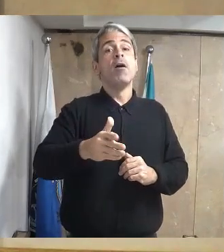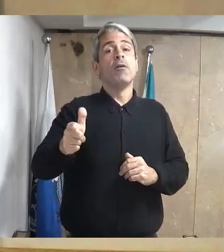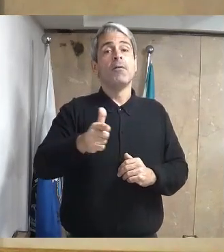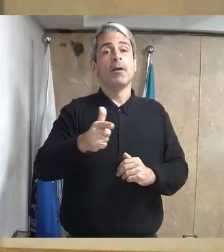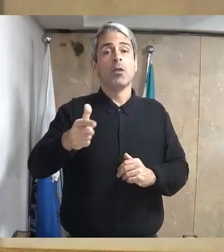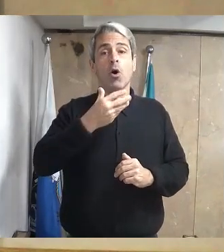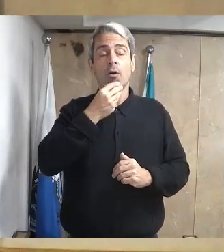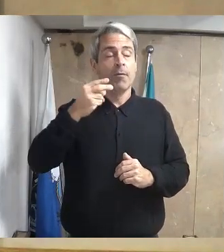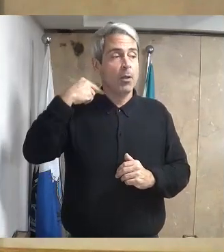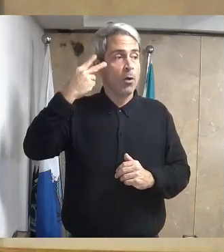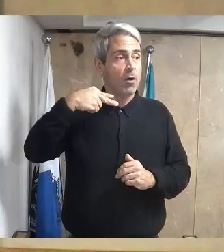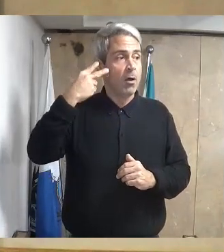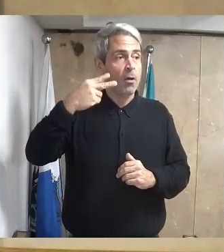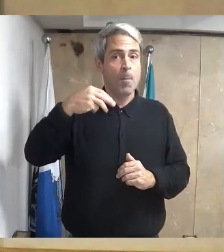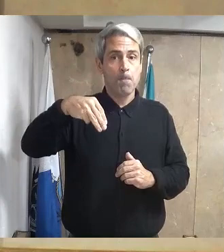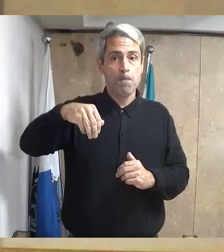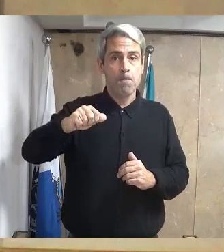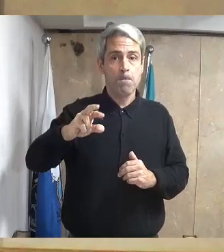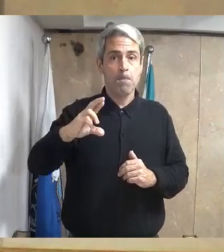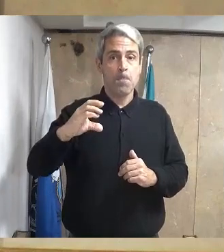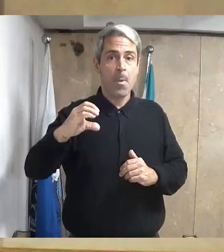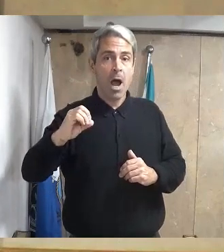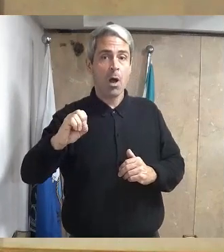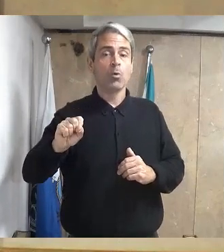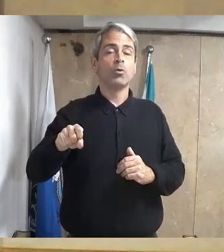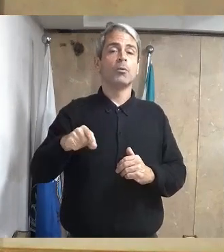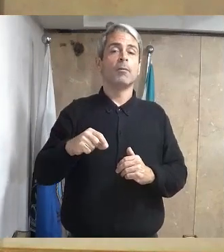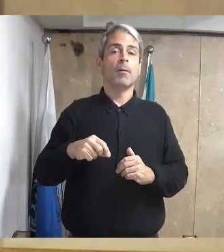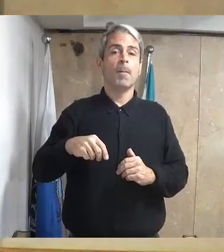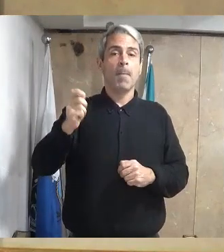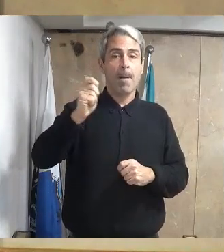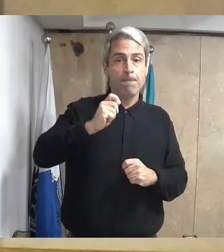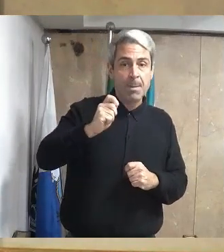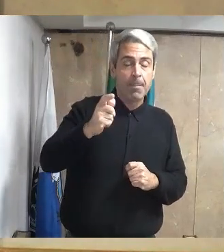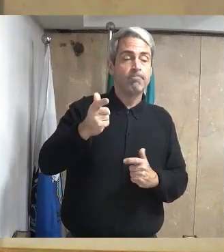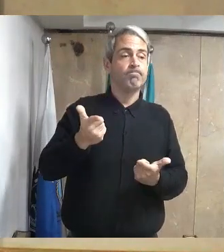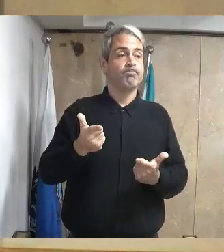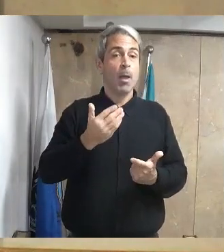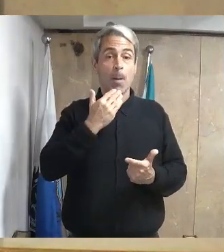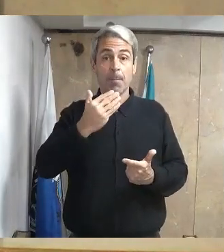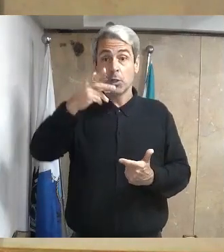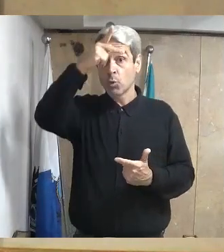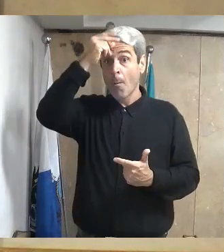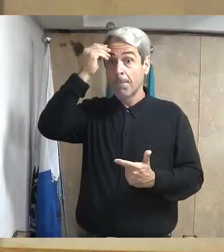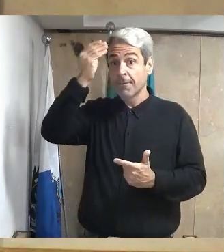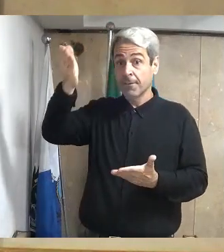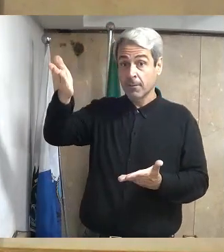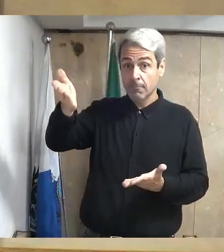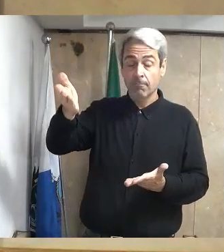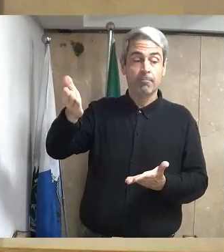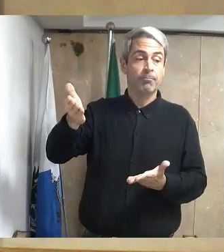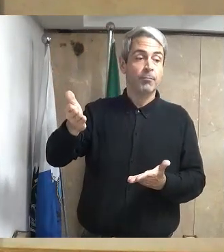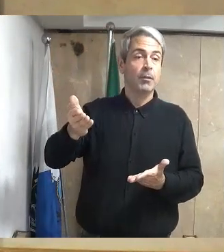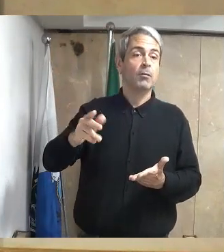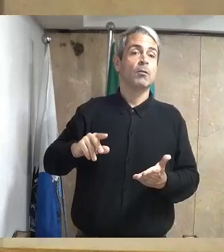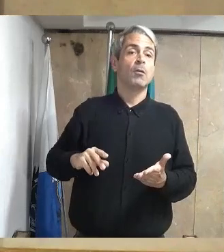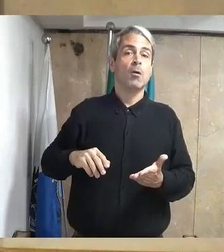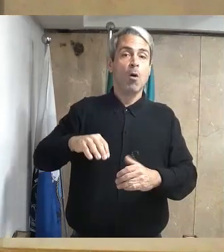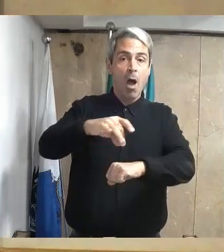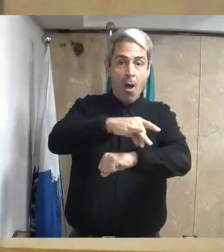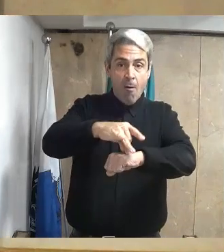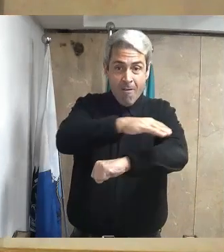5029/2022, do excelentíssimo senhor vereador Marcos Paulo Casal Barbosa, Marquinhos da Pipa, solicitando ao excelentíssimo senhor prefeito recapeamento